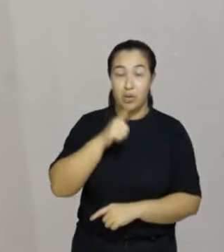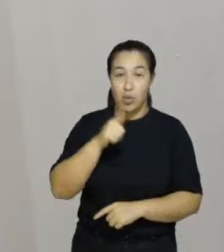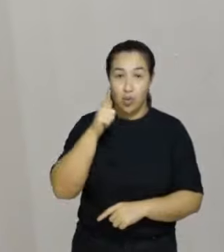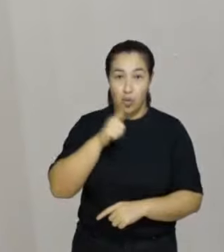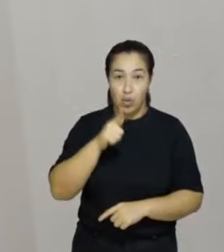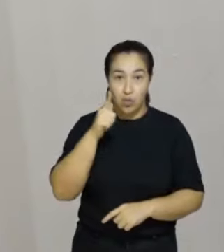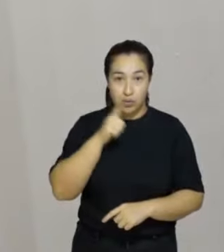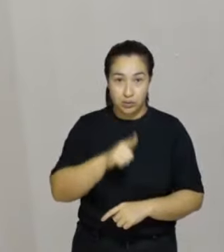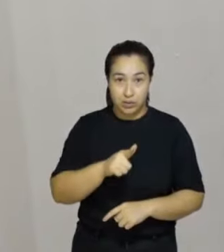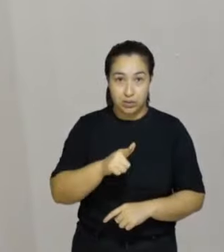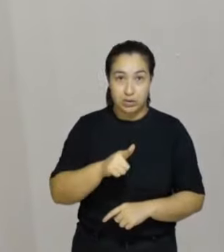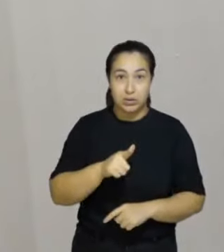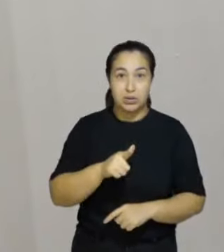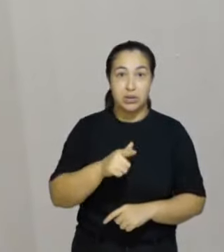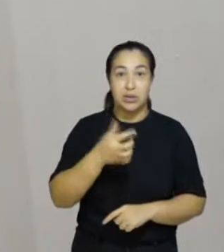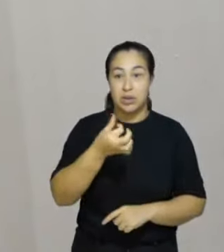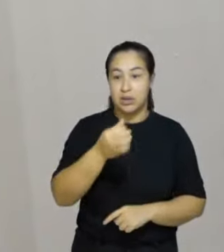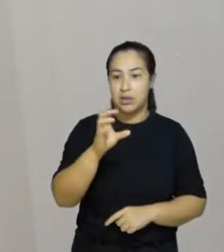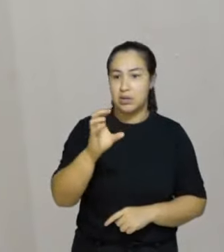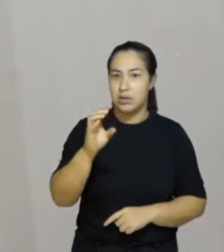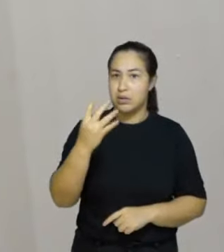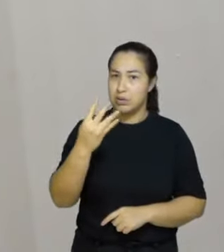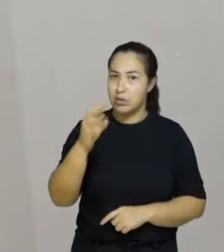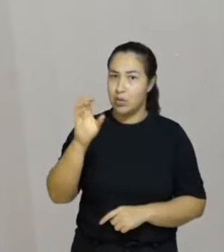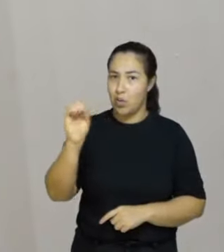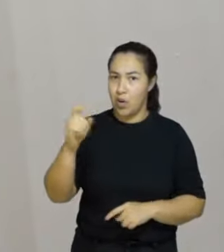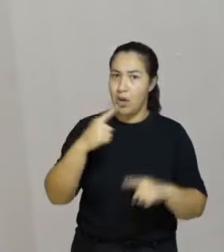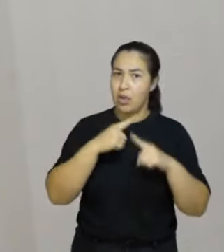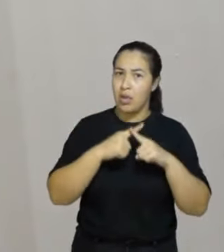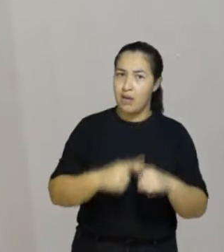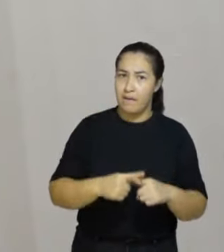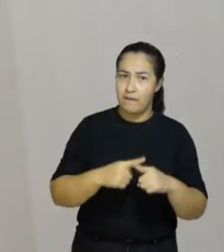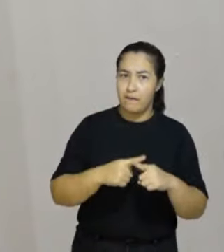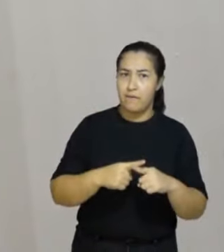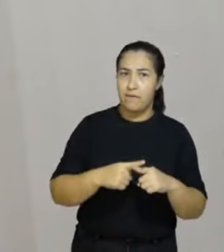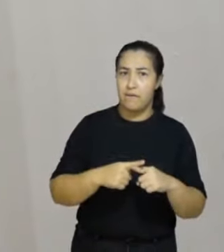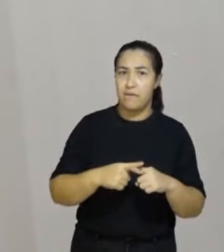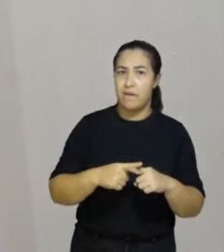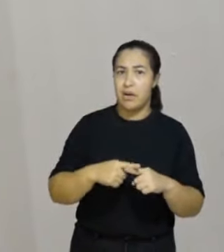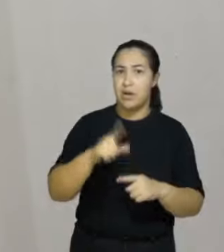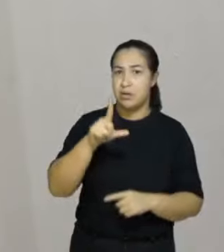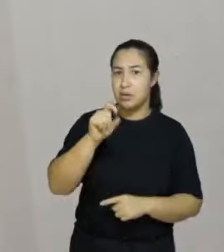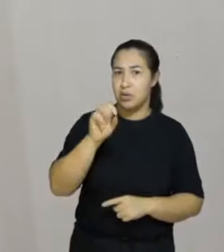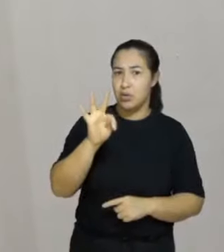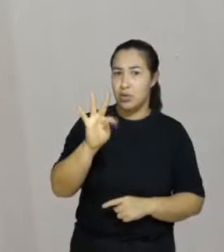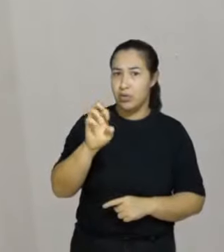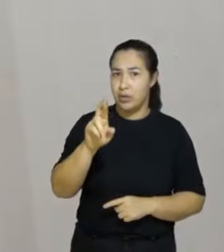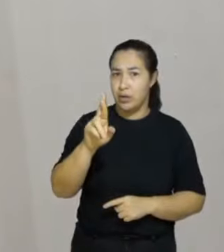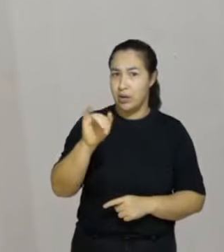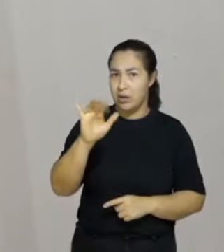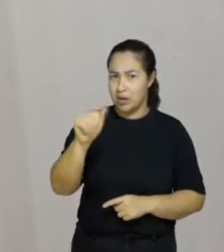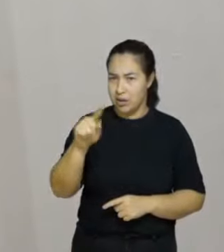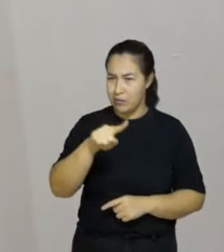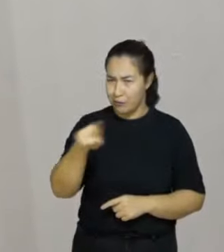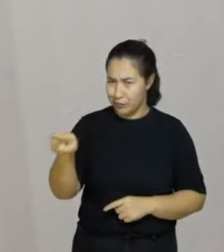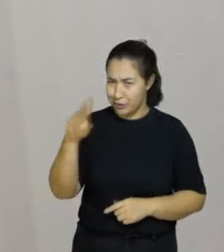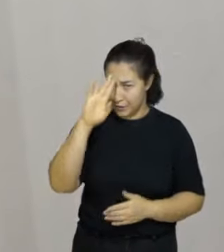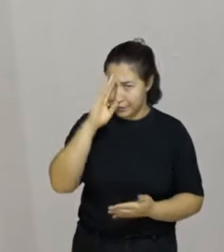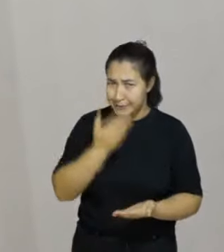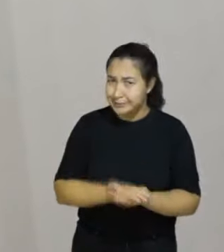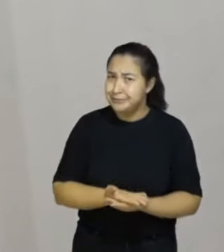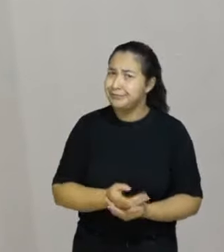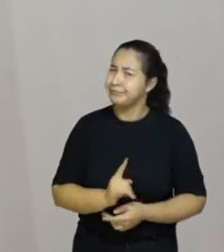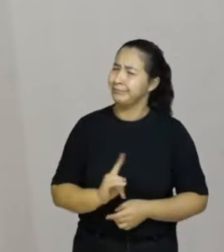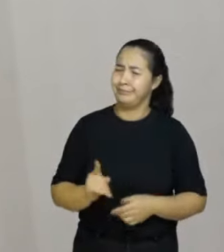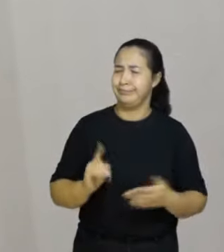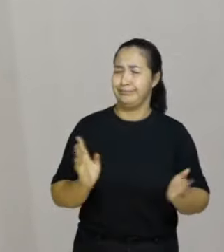640 vezes. Alguém em sã consciência acredita nisto? A